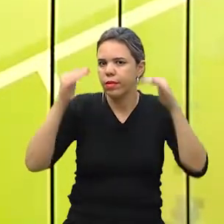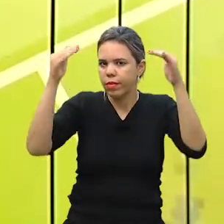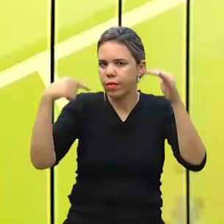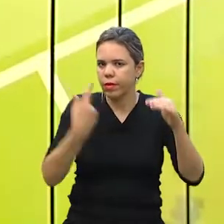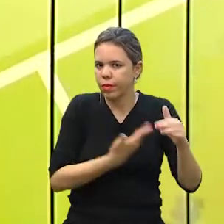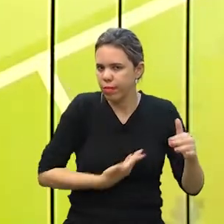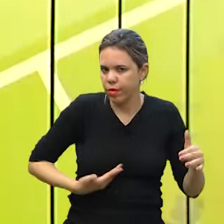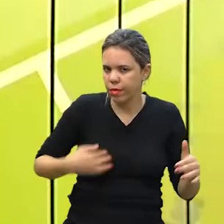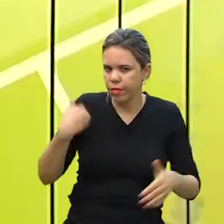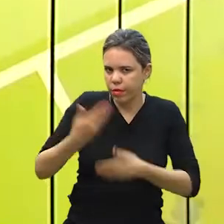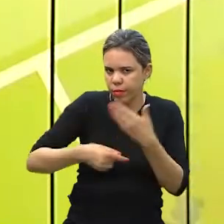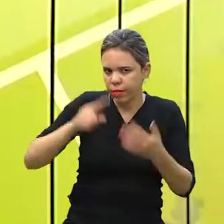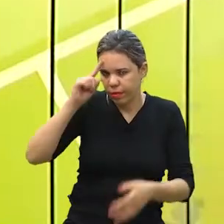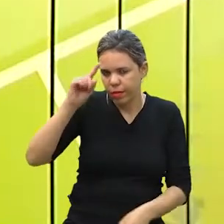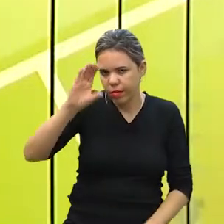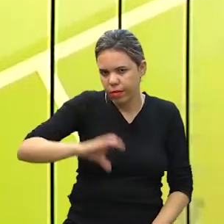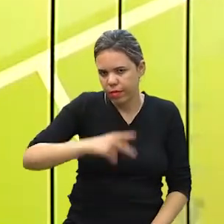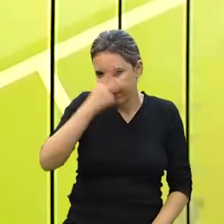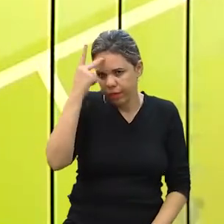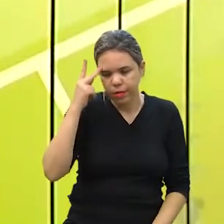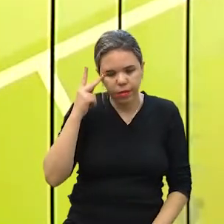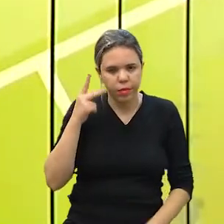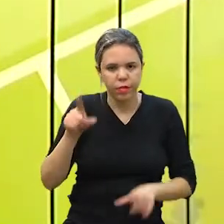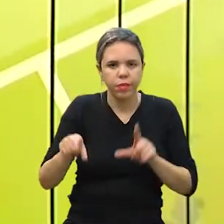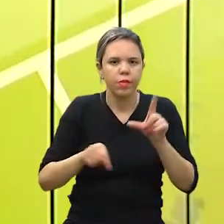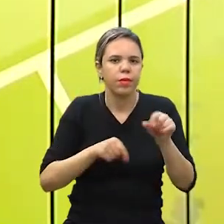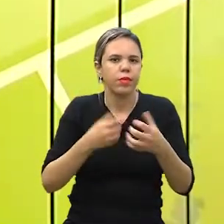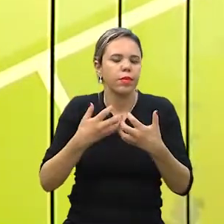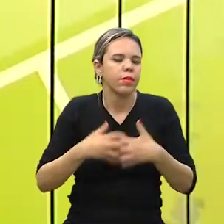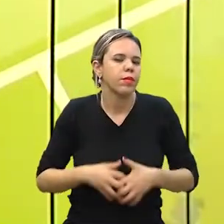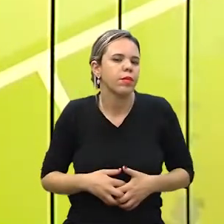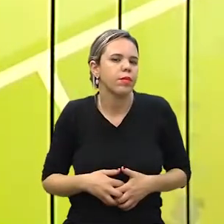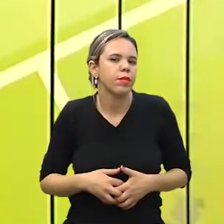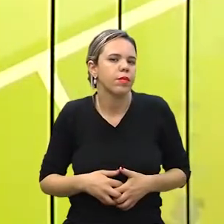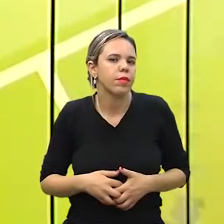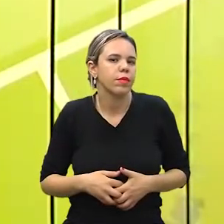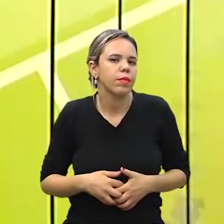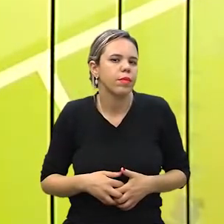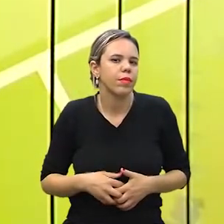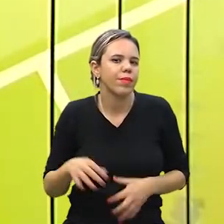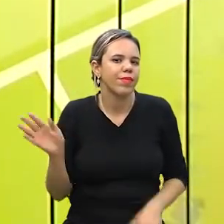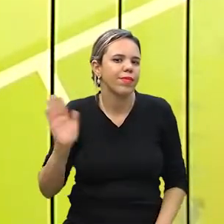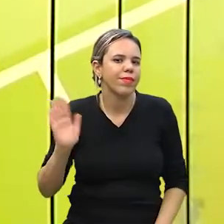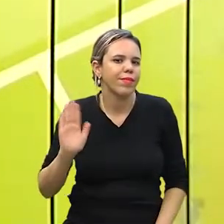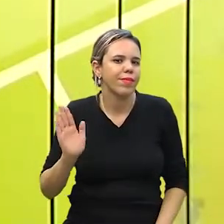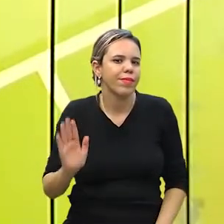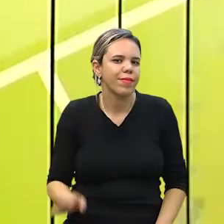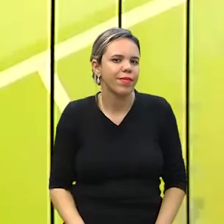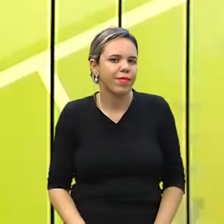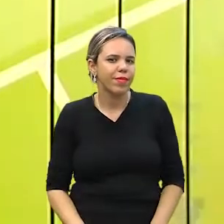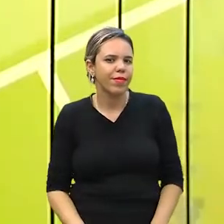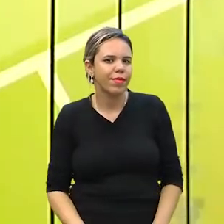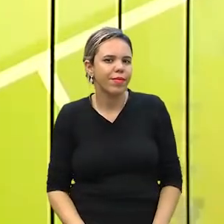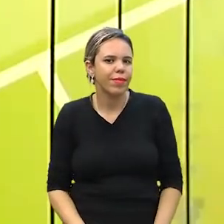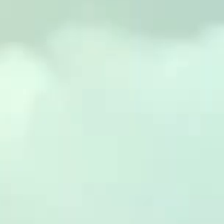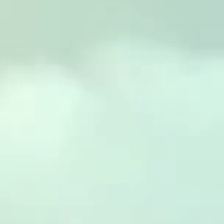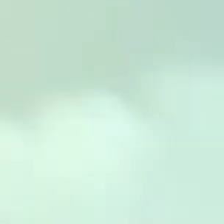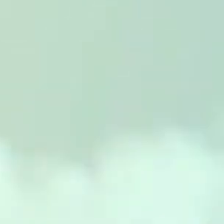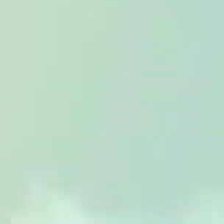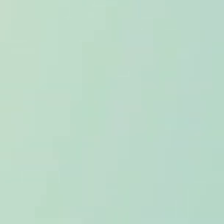nosso dia a dia, está nas nossas escolhas. Então, escolha bem. Até a próxima edição. Tchau!